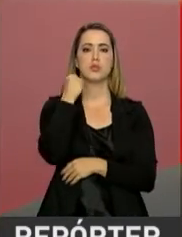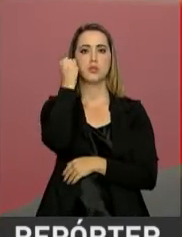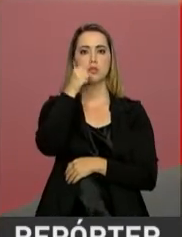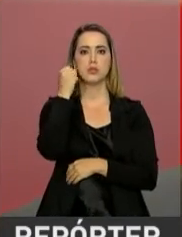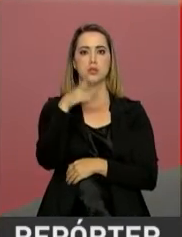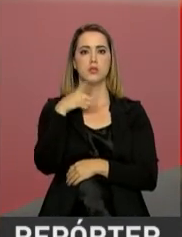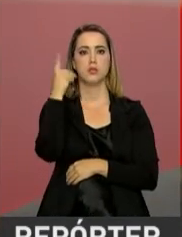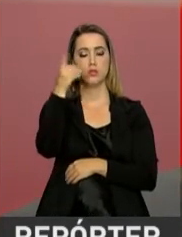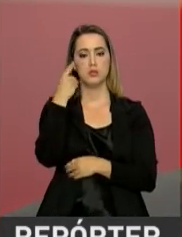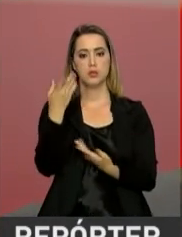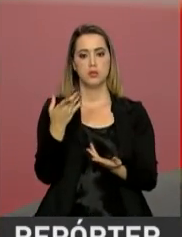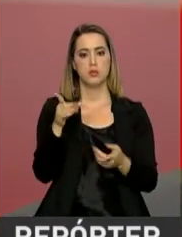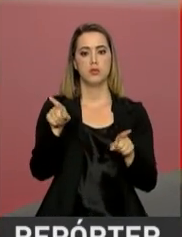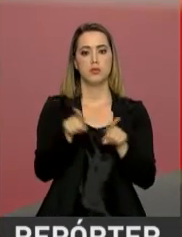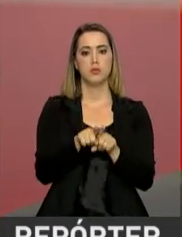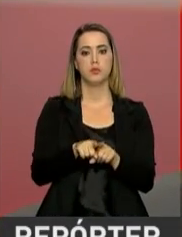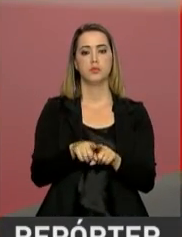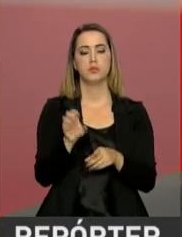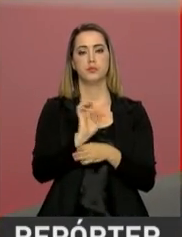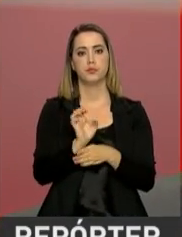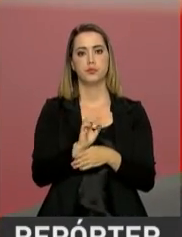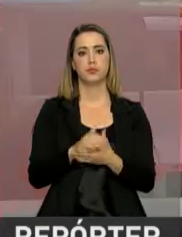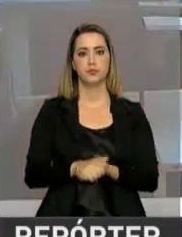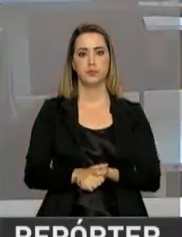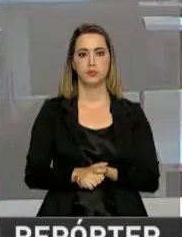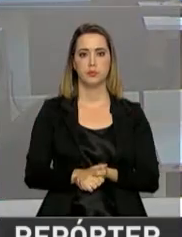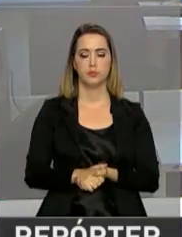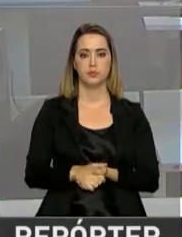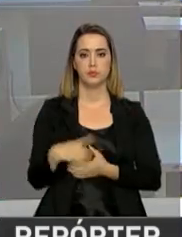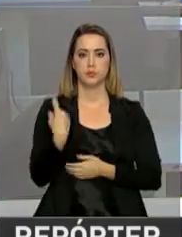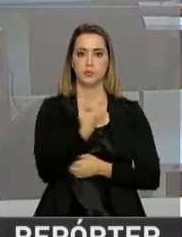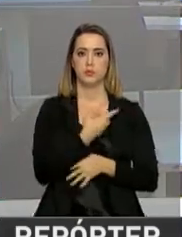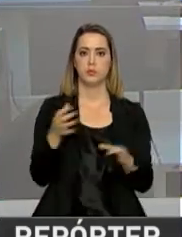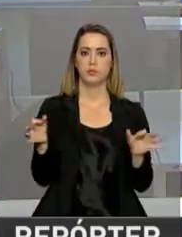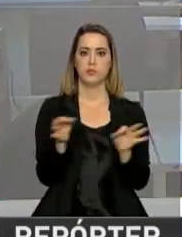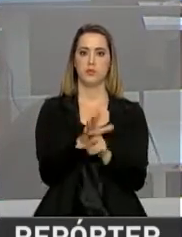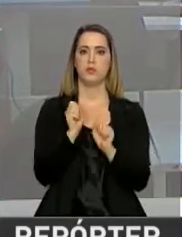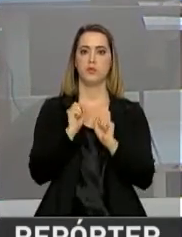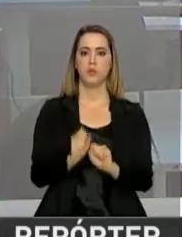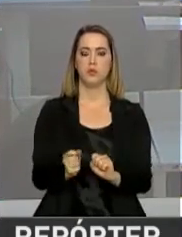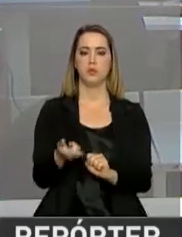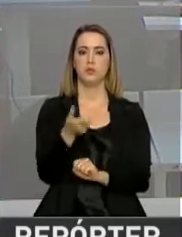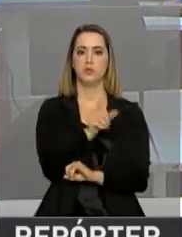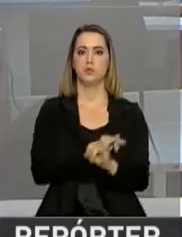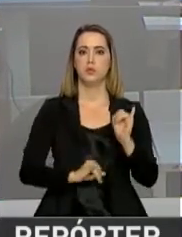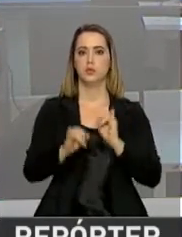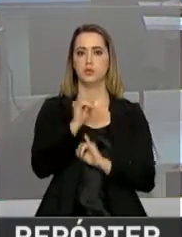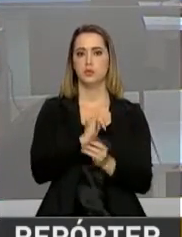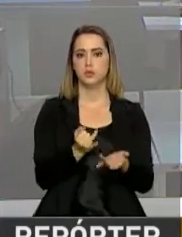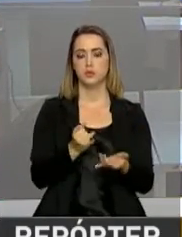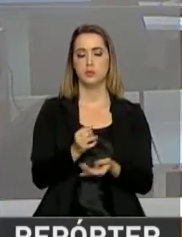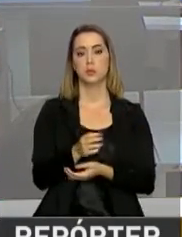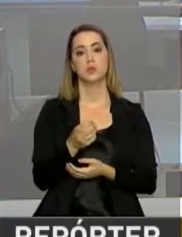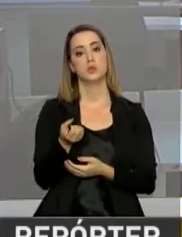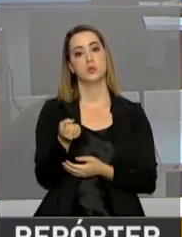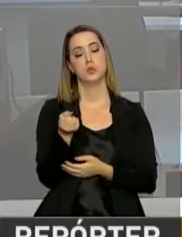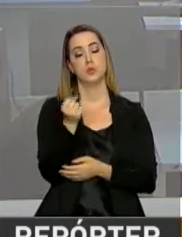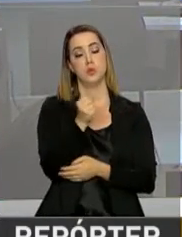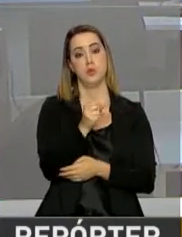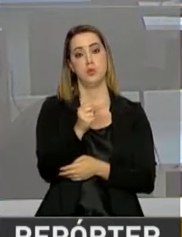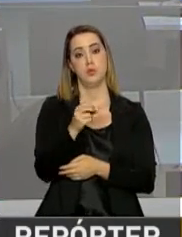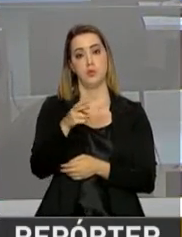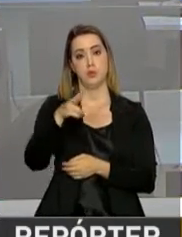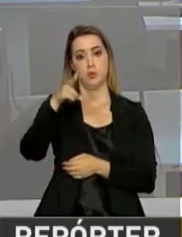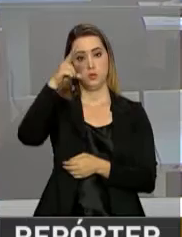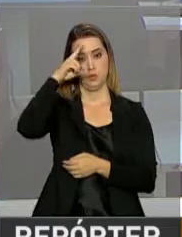federal, como agora, e estadual. E nós ficamos por aqui. Podemos voltar a qualquer momento com outras informações